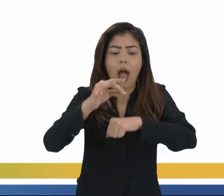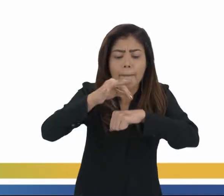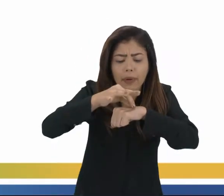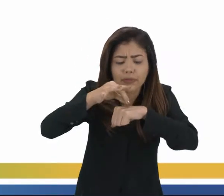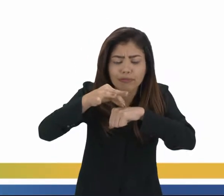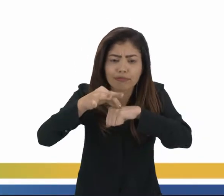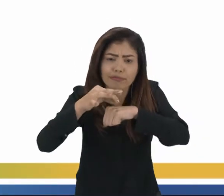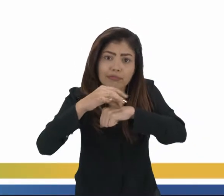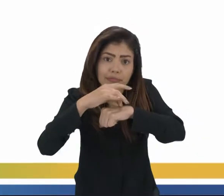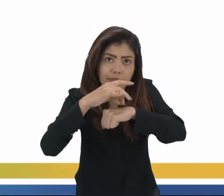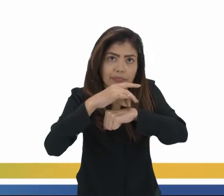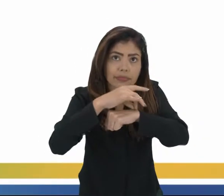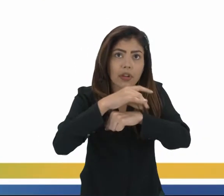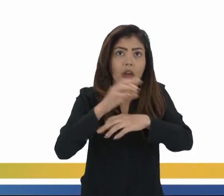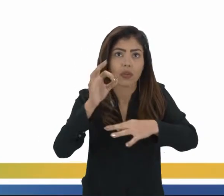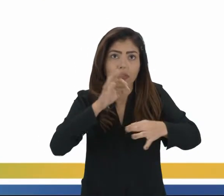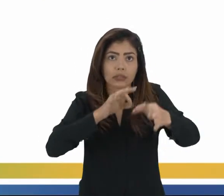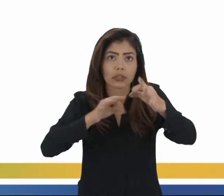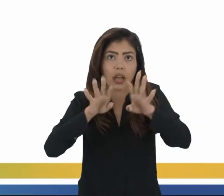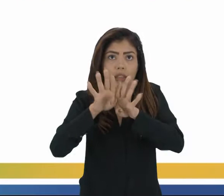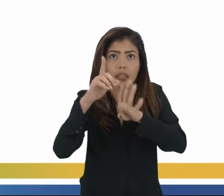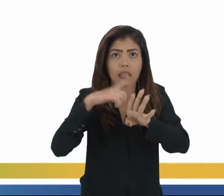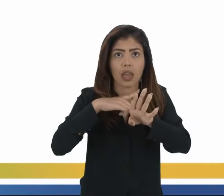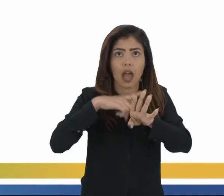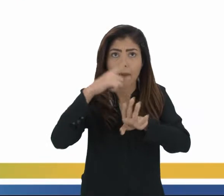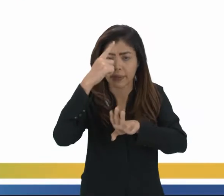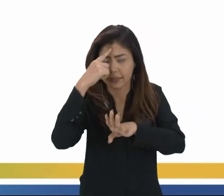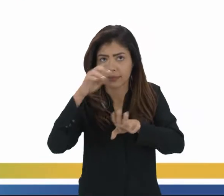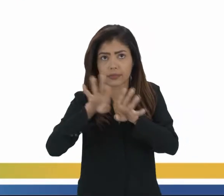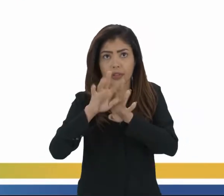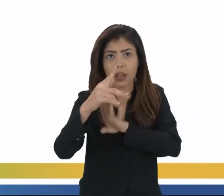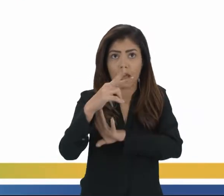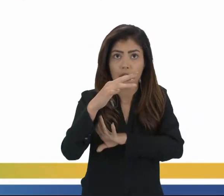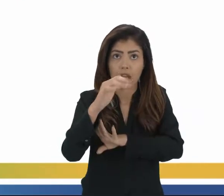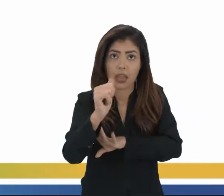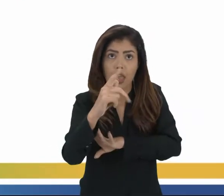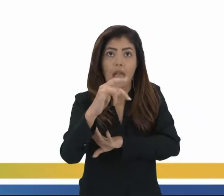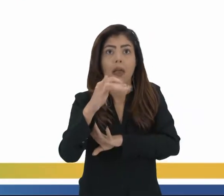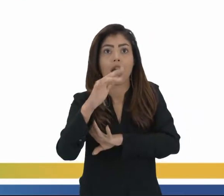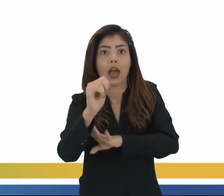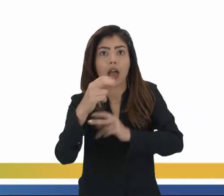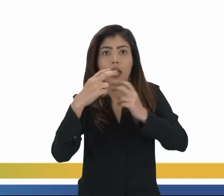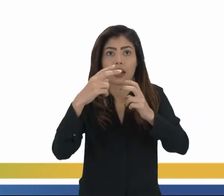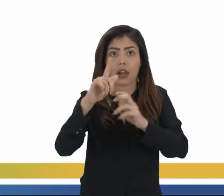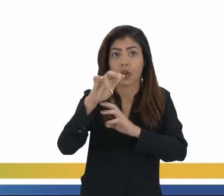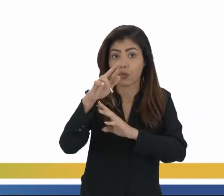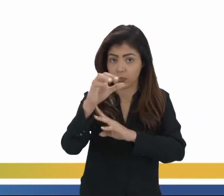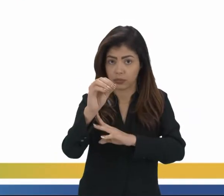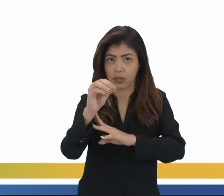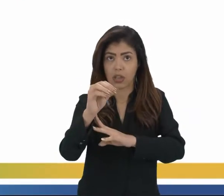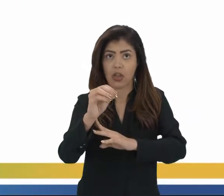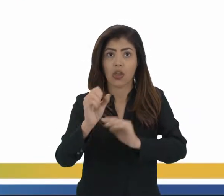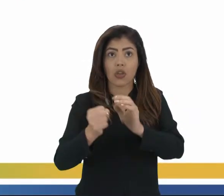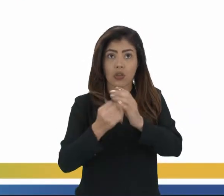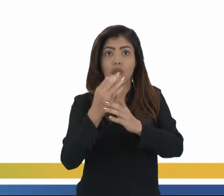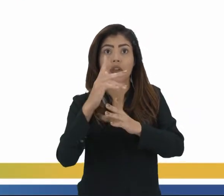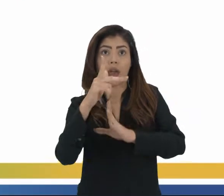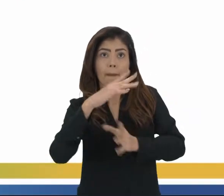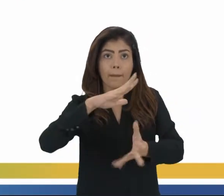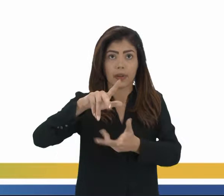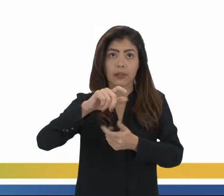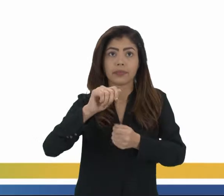mariquita organiza los bucles de su cabeza. Por los patios gritan loros, surtidores